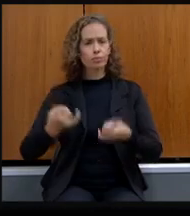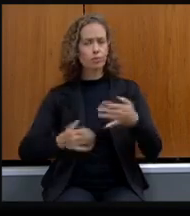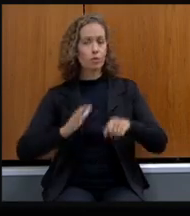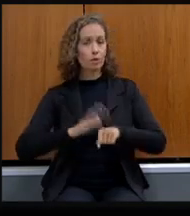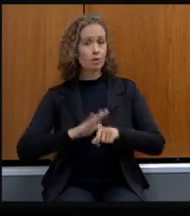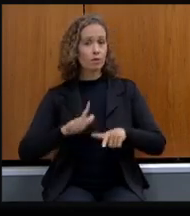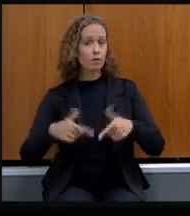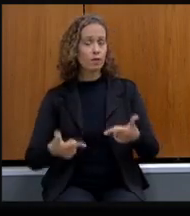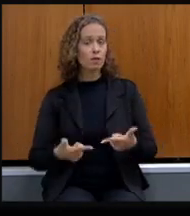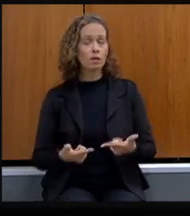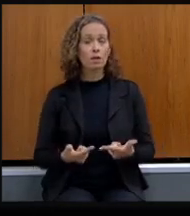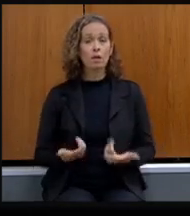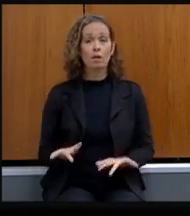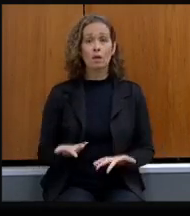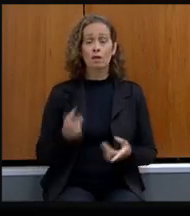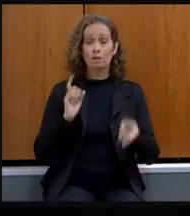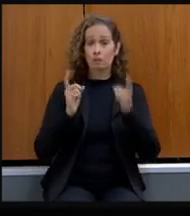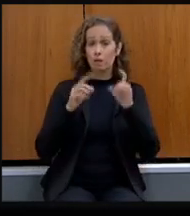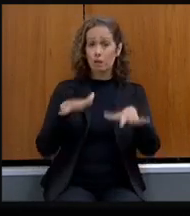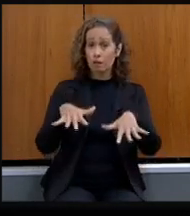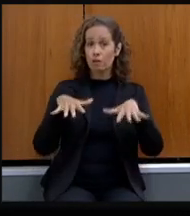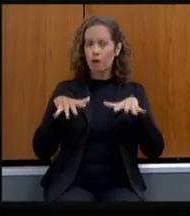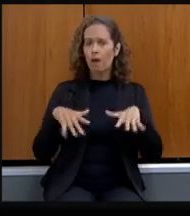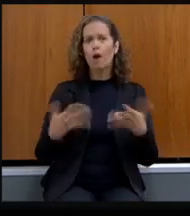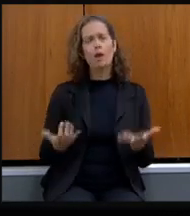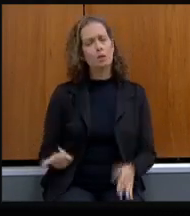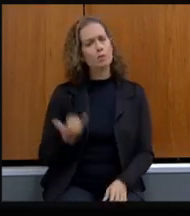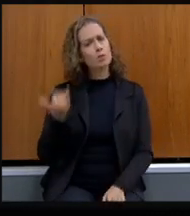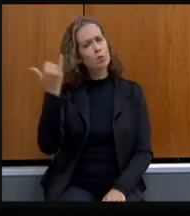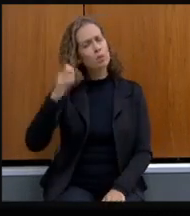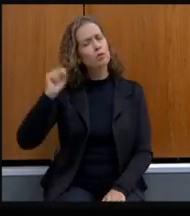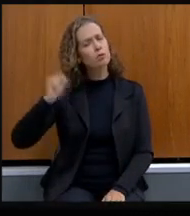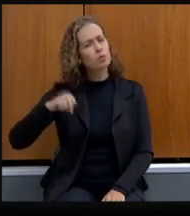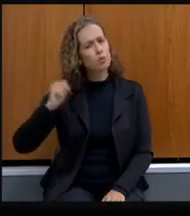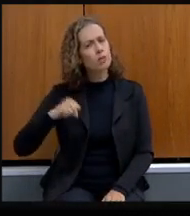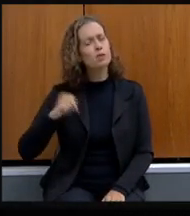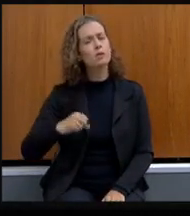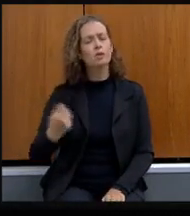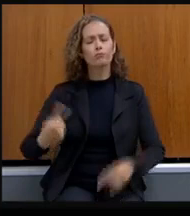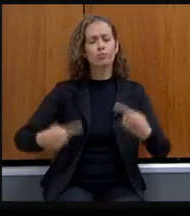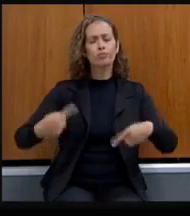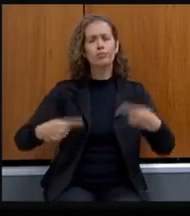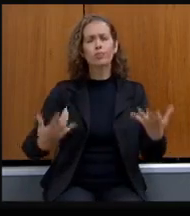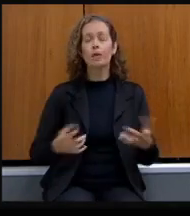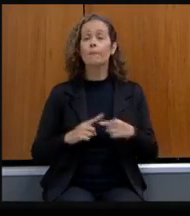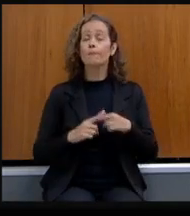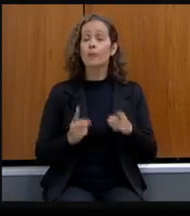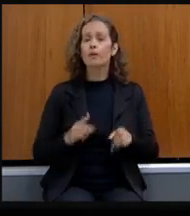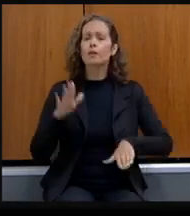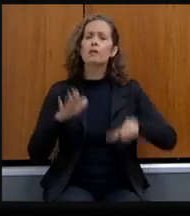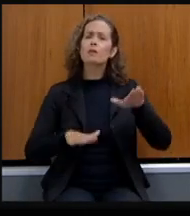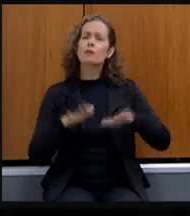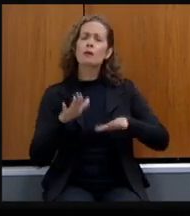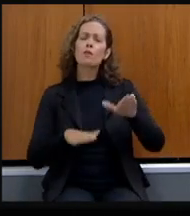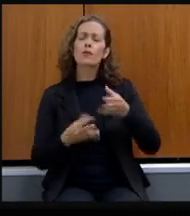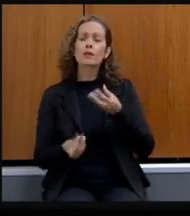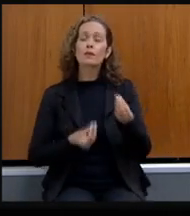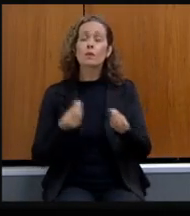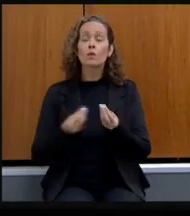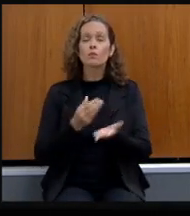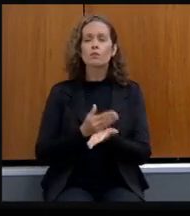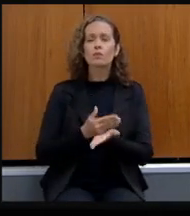fazer debate acho que é importante sem fazer esse de bar agora Talvez o caminho adotado